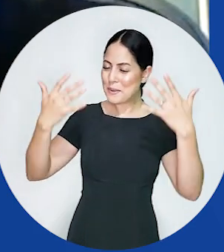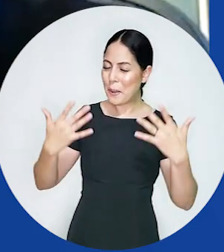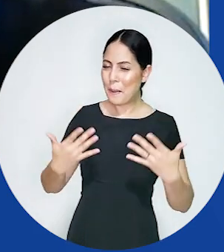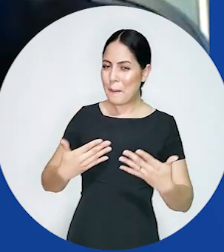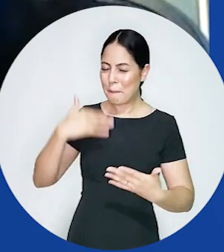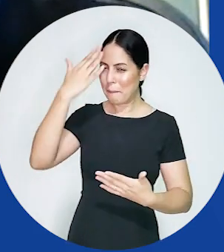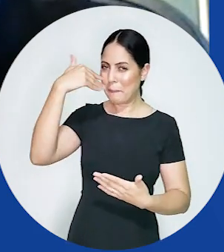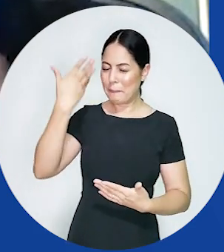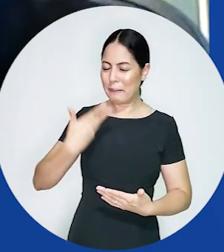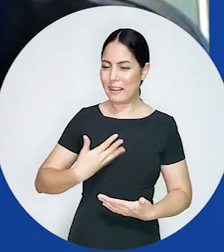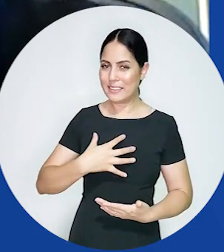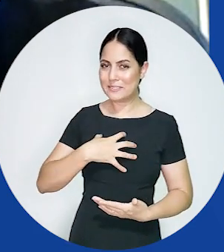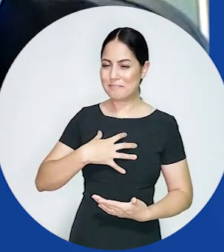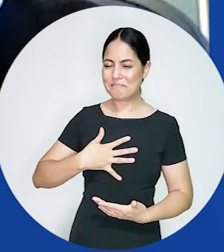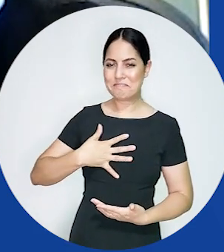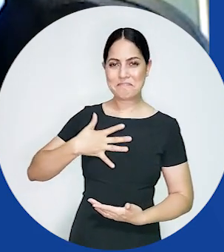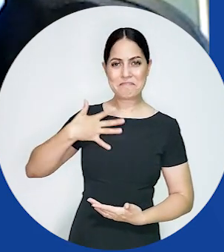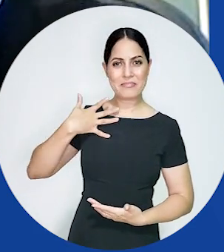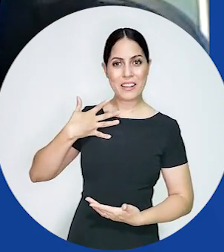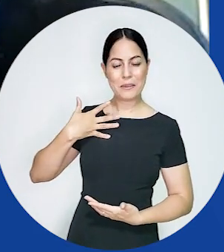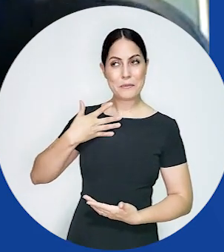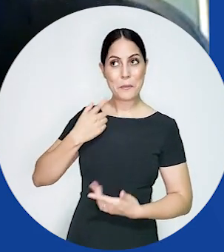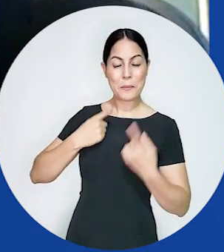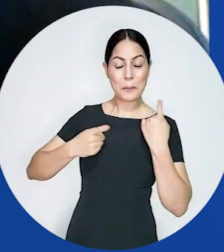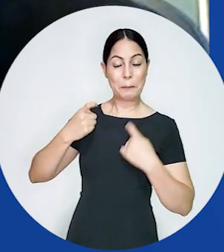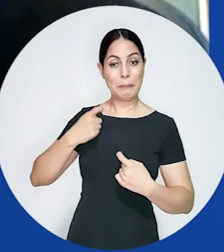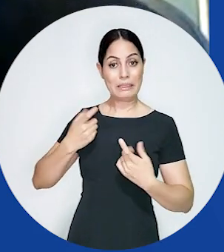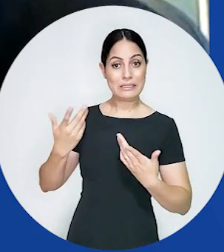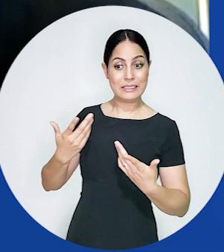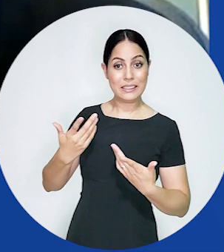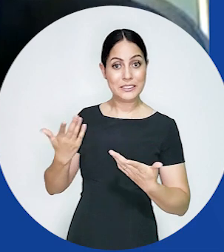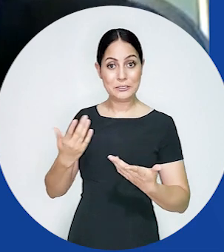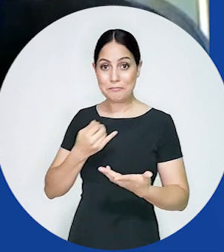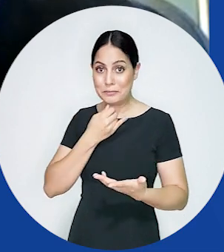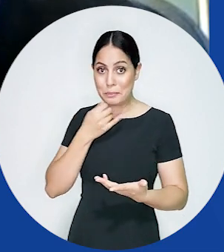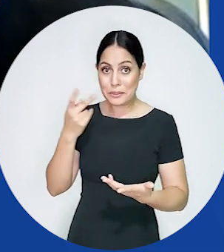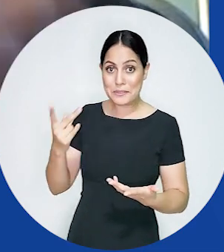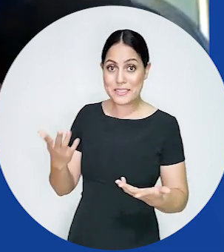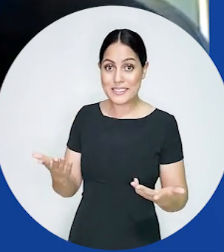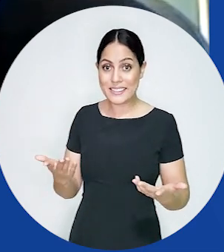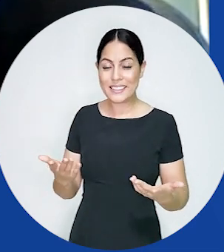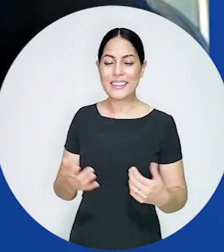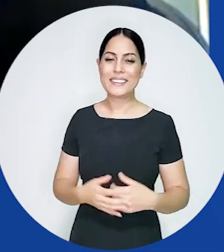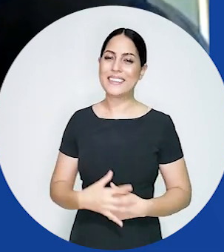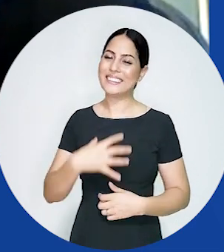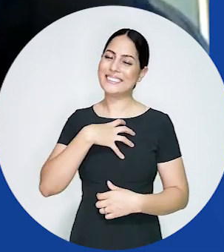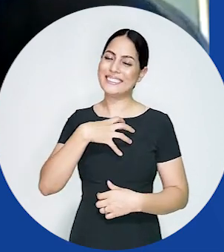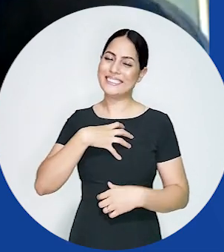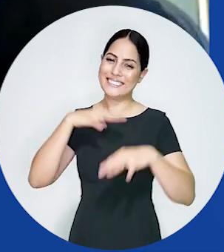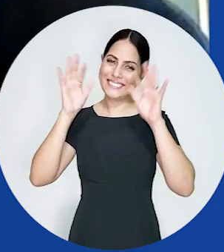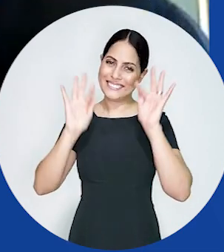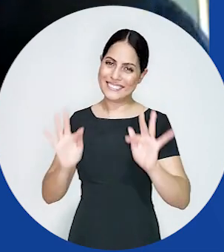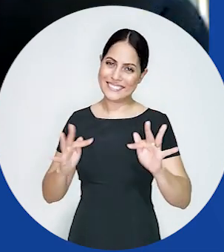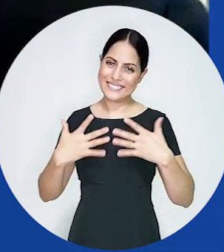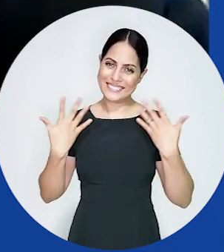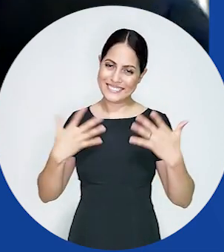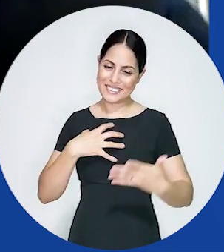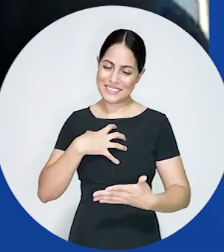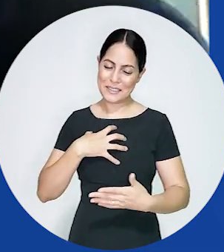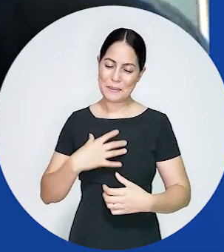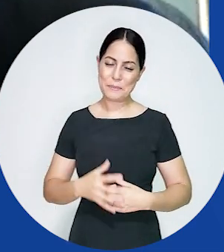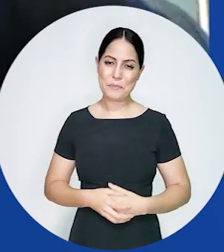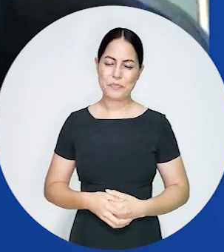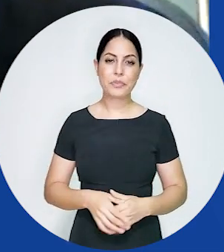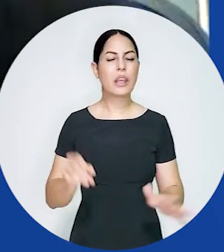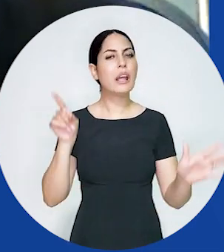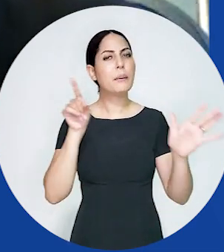um prazer. Depois dessa introdução, então, eu só tenho medo de decepcioná-los, mais nada. O resto está tudo bem. Para mim é